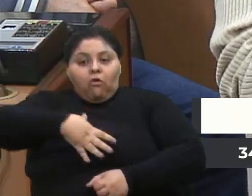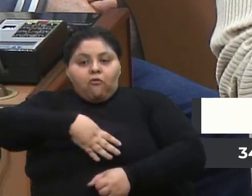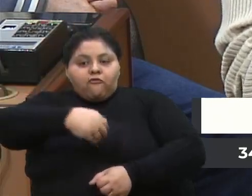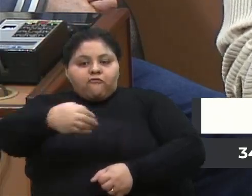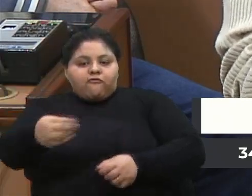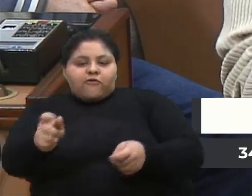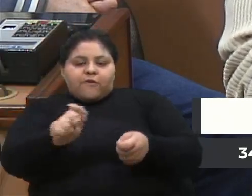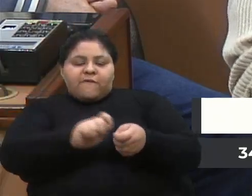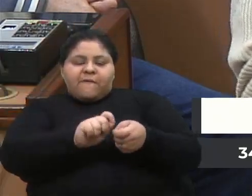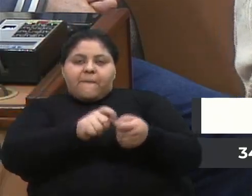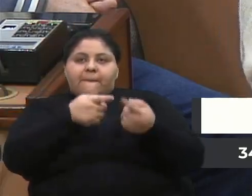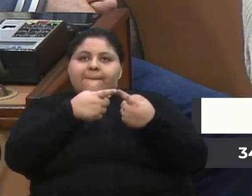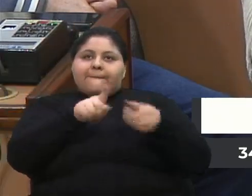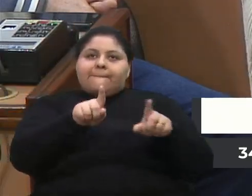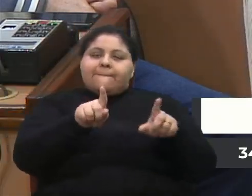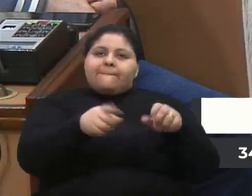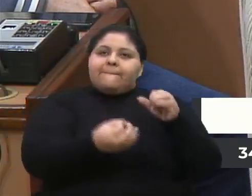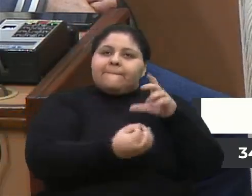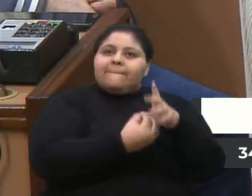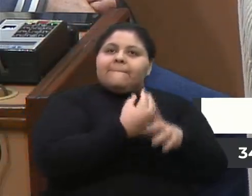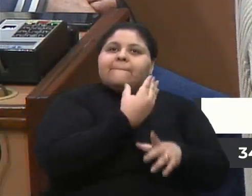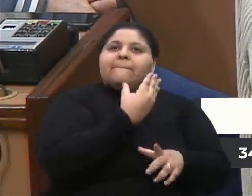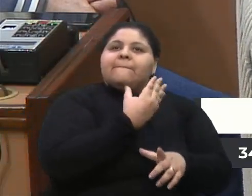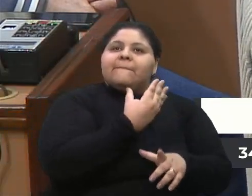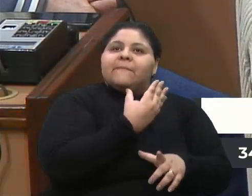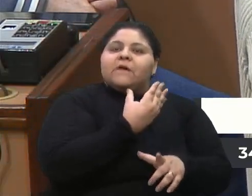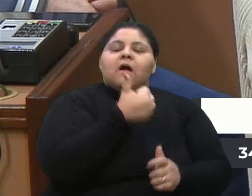se existir, acaso tal